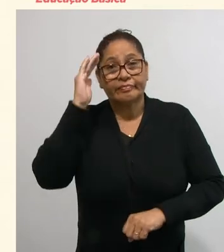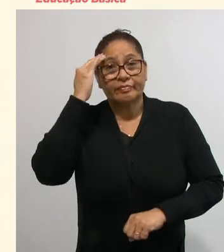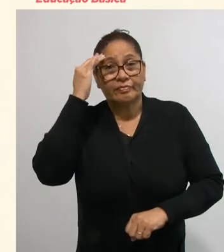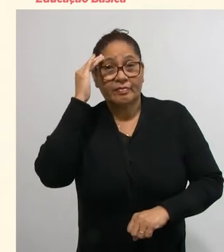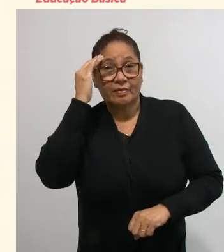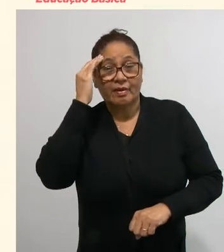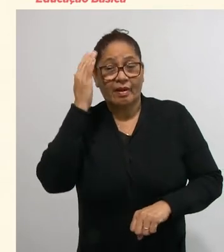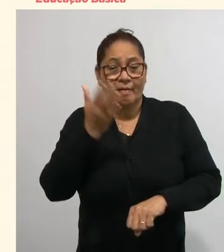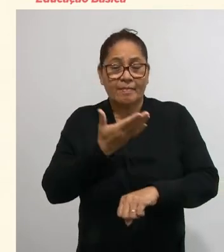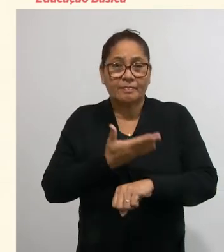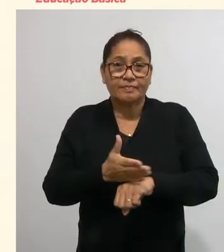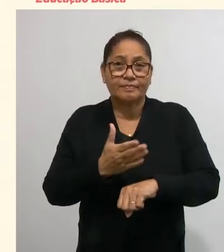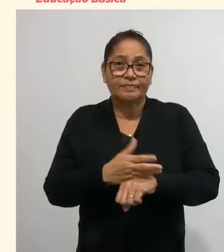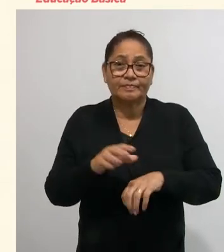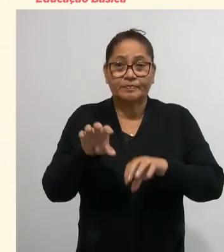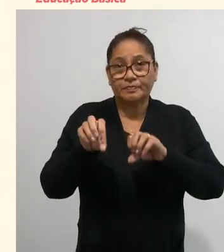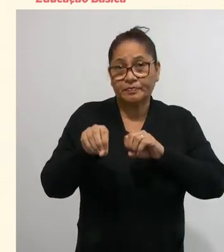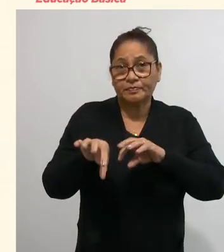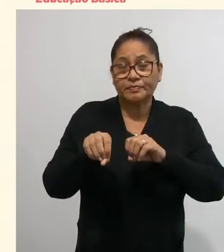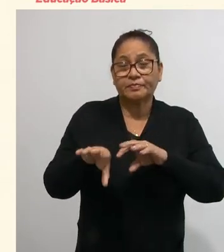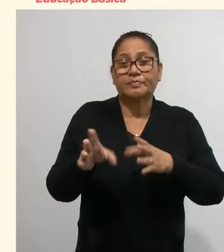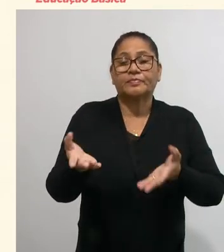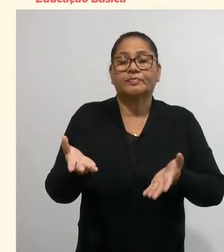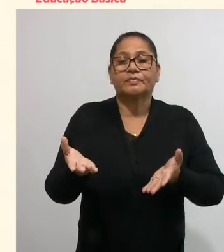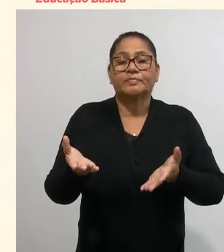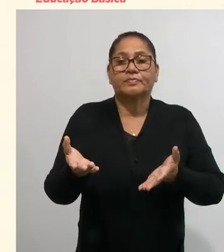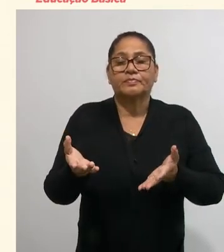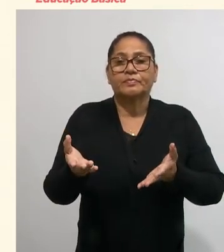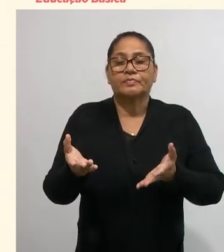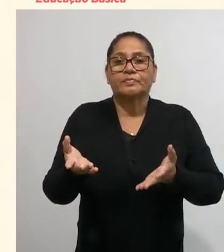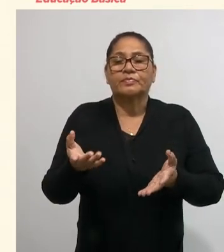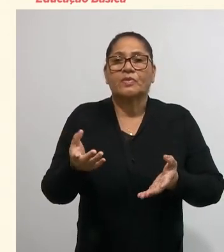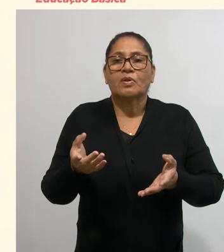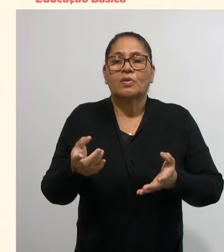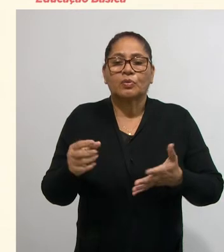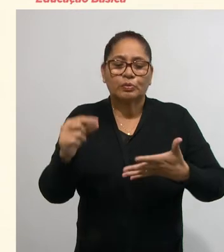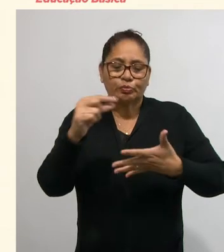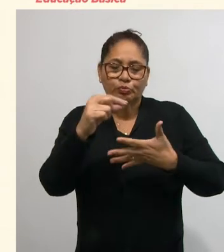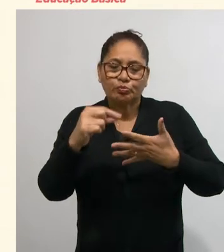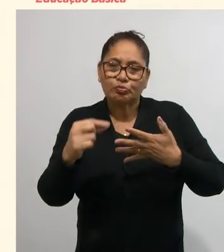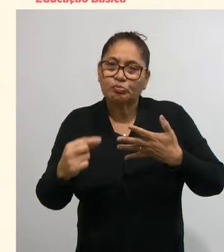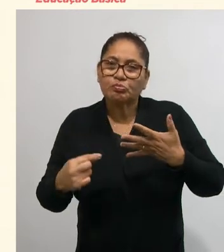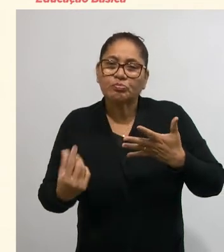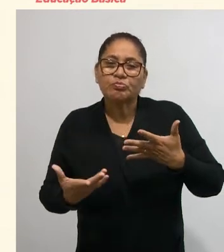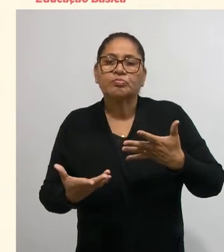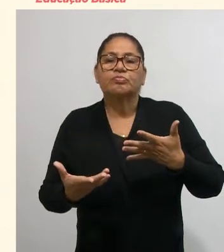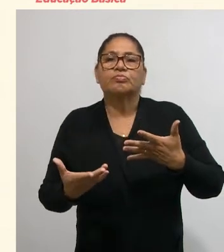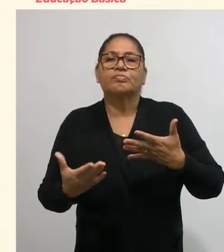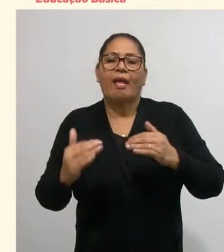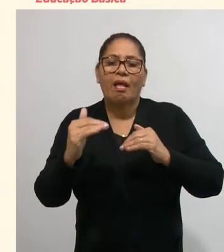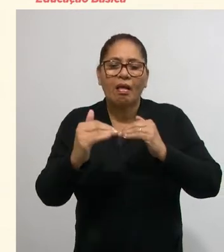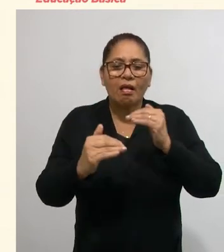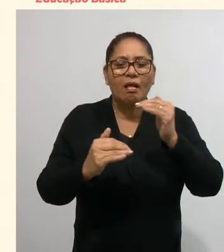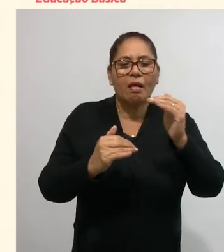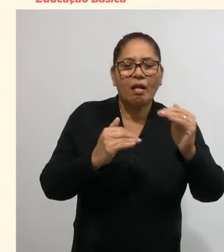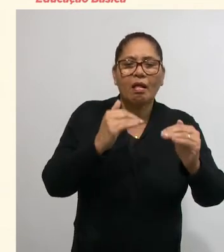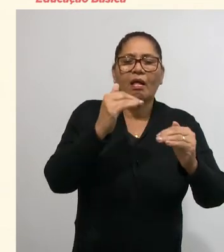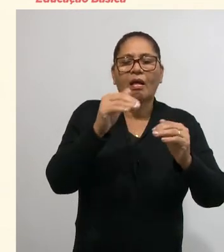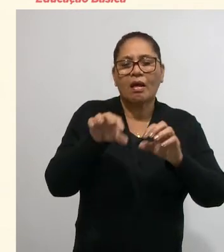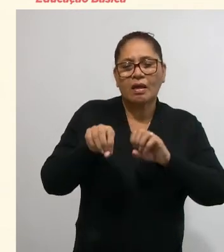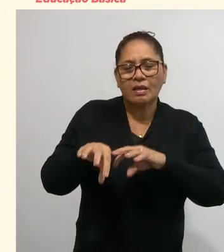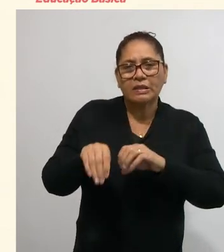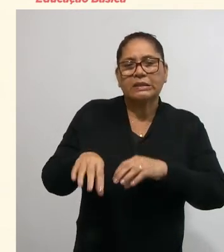prática educativa sendo esse alimento elemento organizador dos fatores que influem no nosso processo de